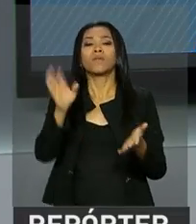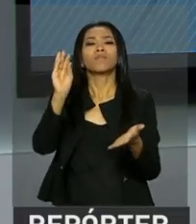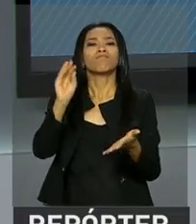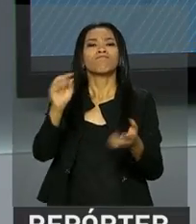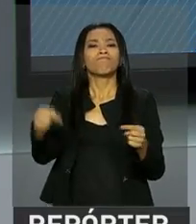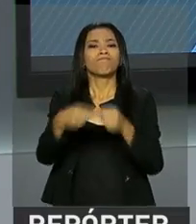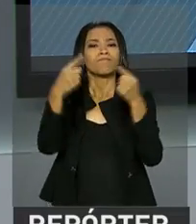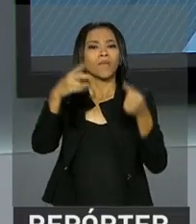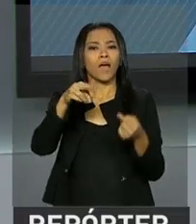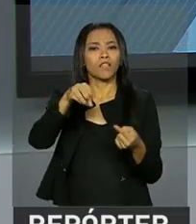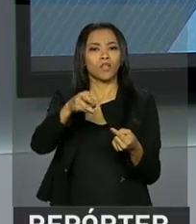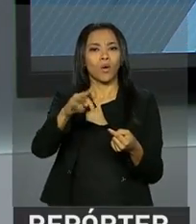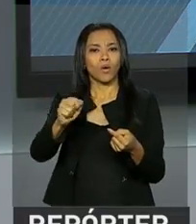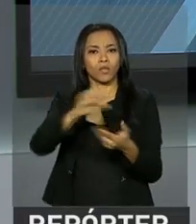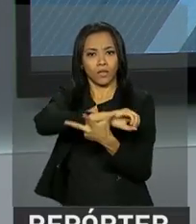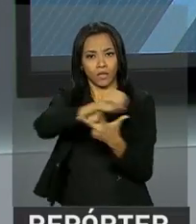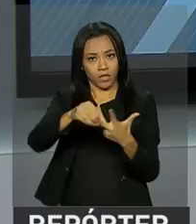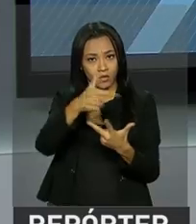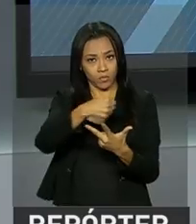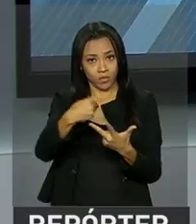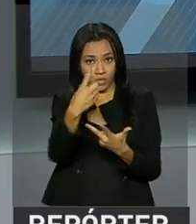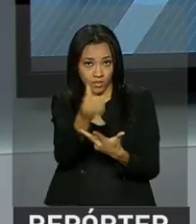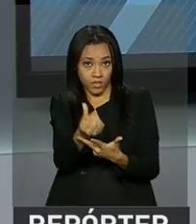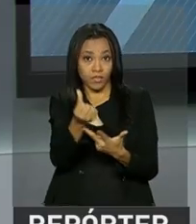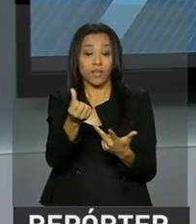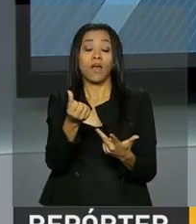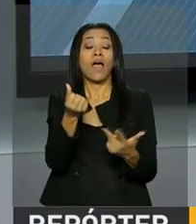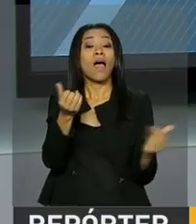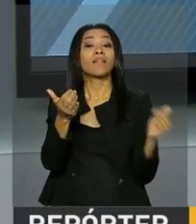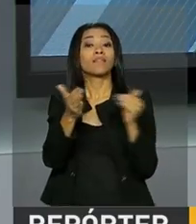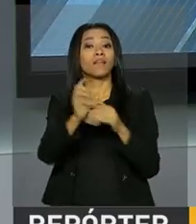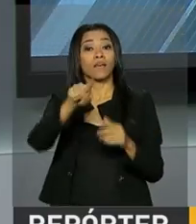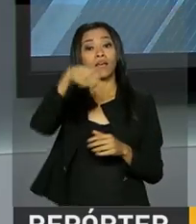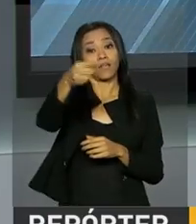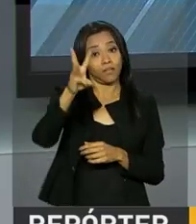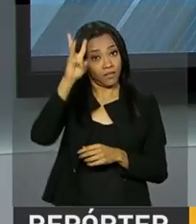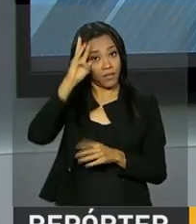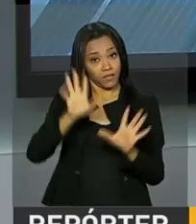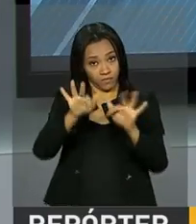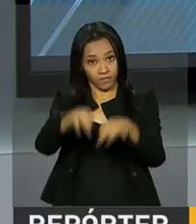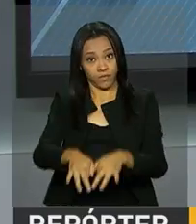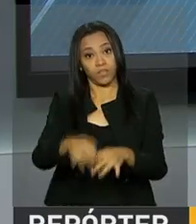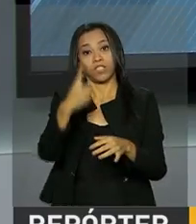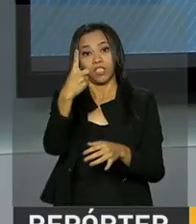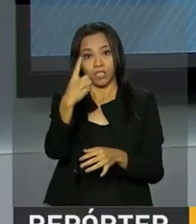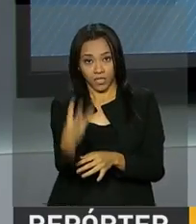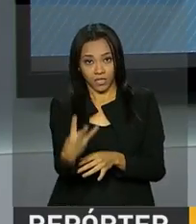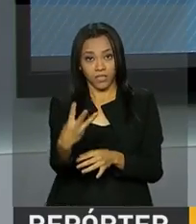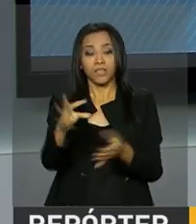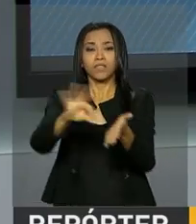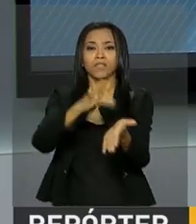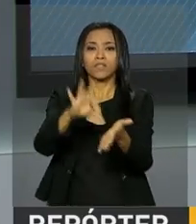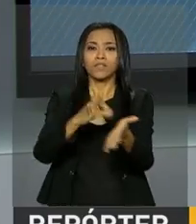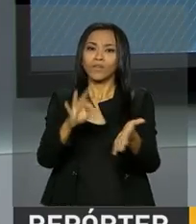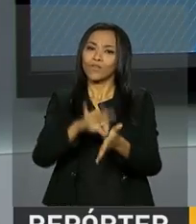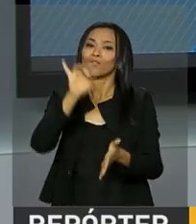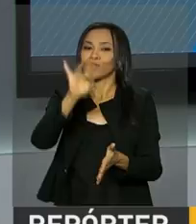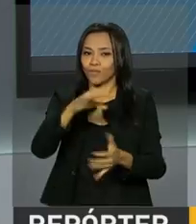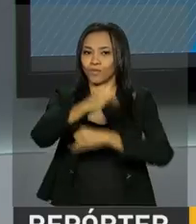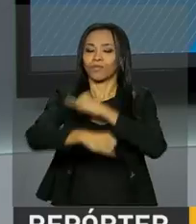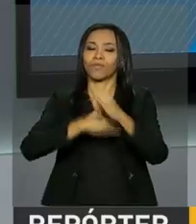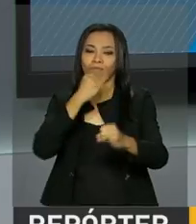2016 o prazo vai até a próxima terça-feira dia 13 e as inscrições devem ser feitas pela internet